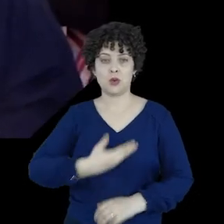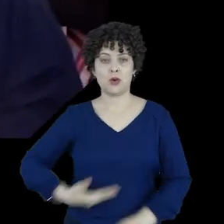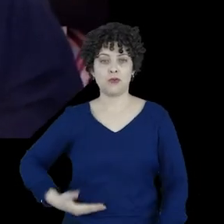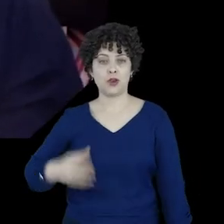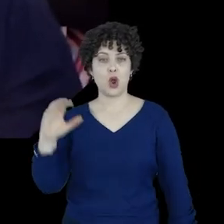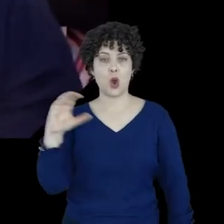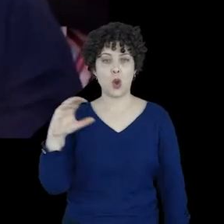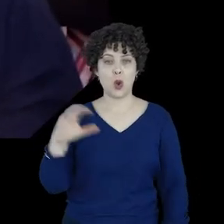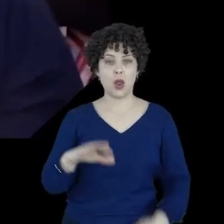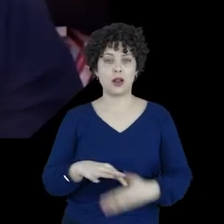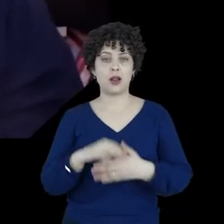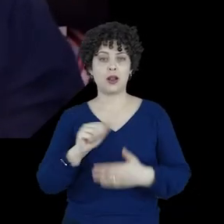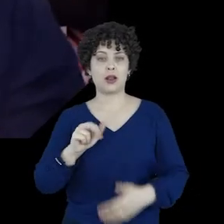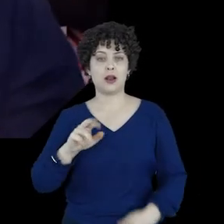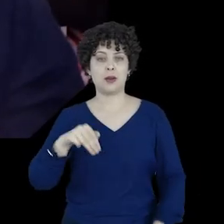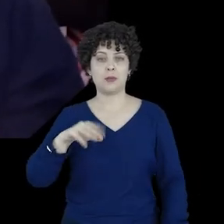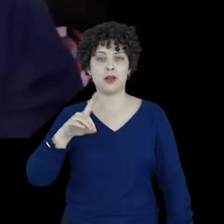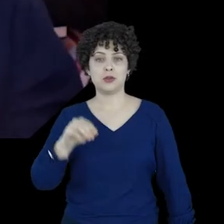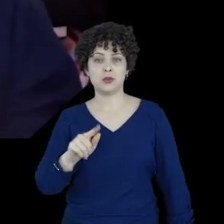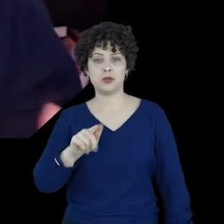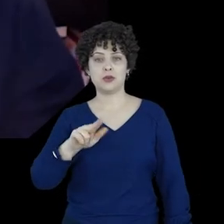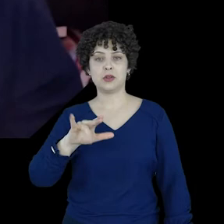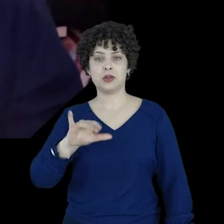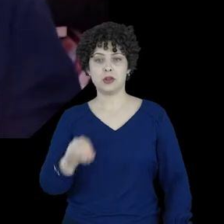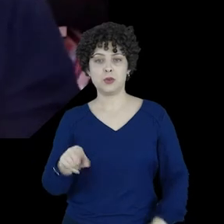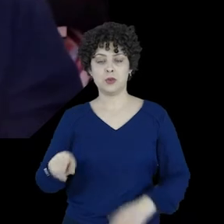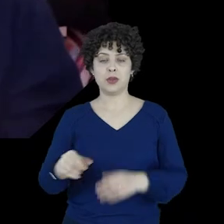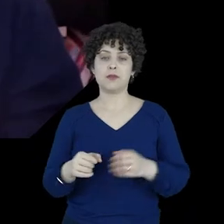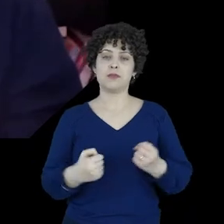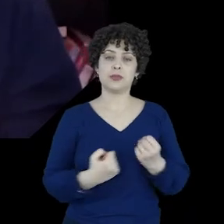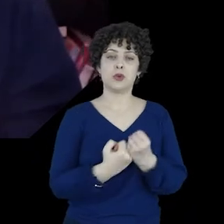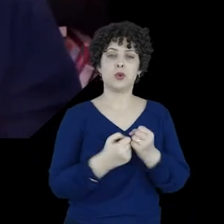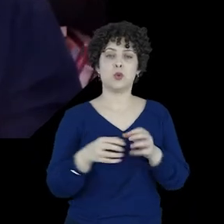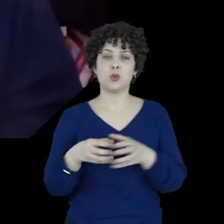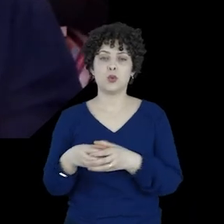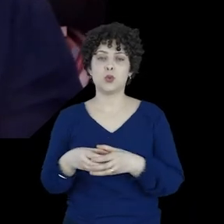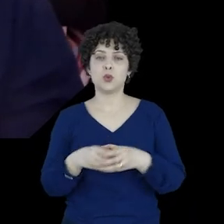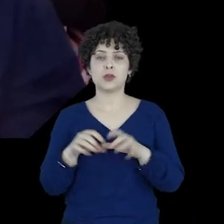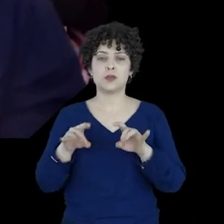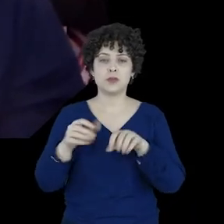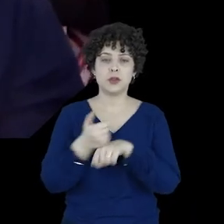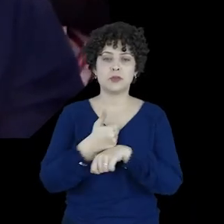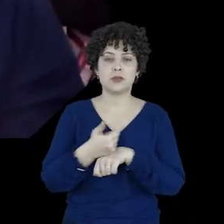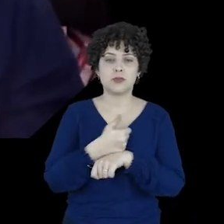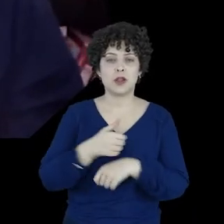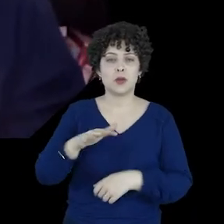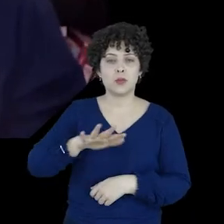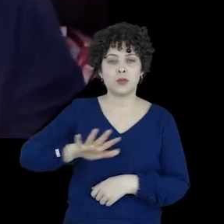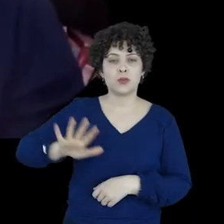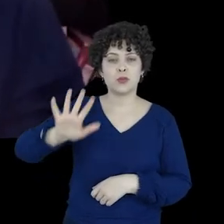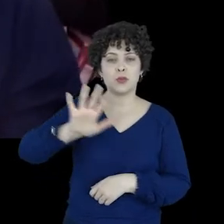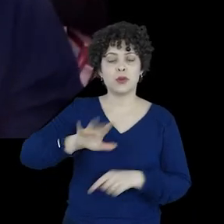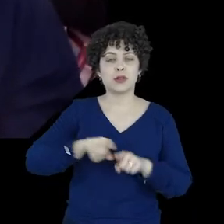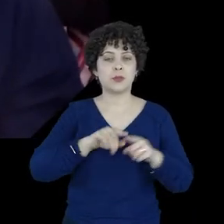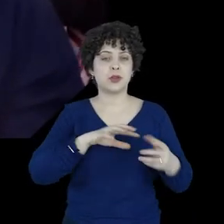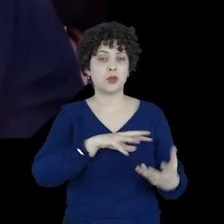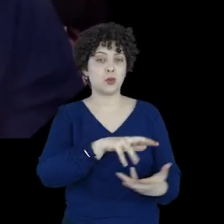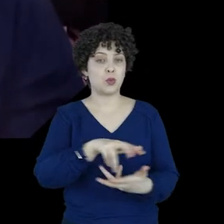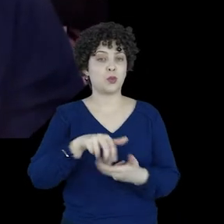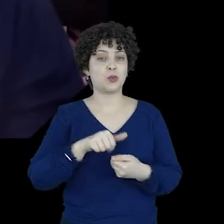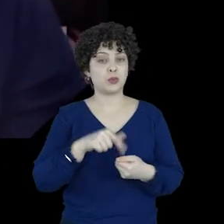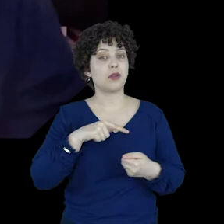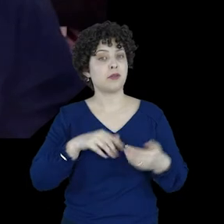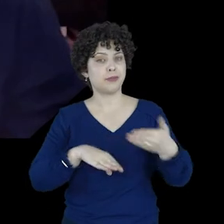colombiano, liderado por Armando Guil e assessorado por um conjunto de especialistas regionais e internacionais.